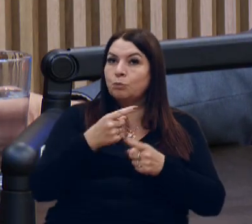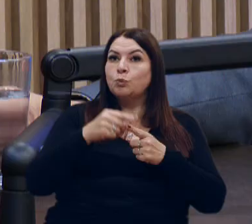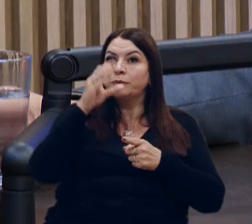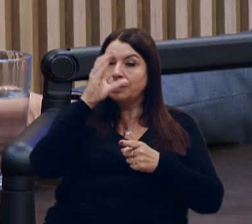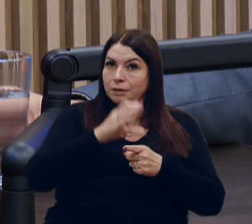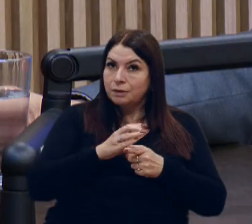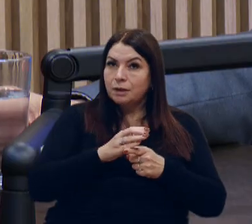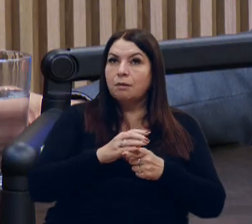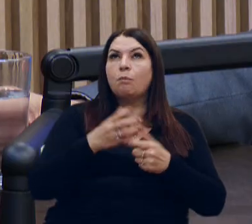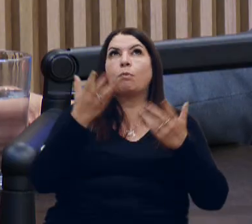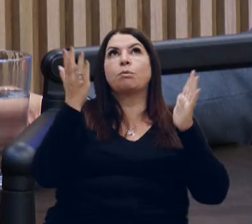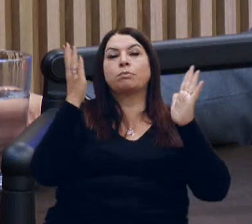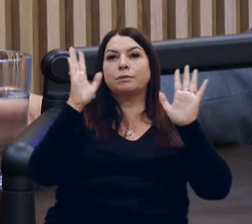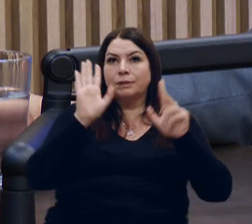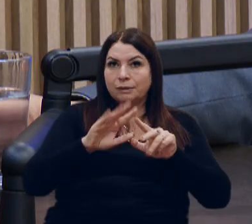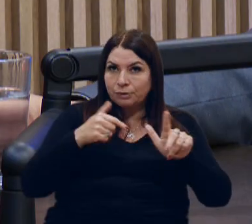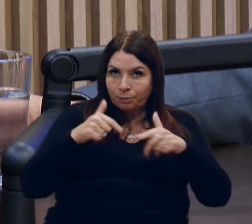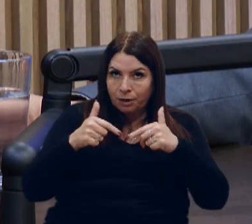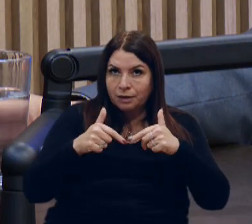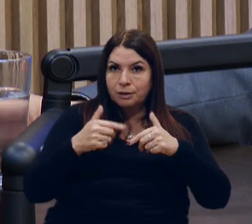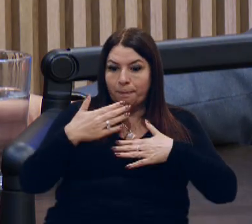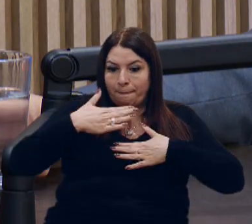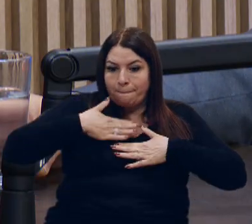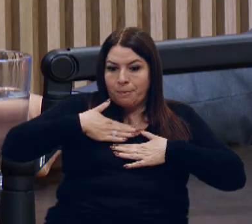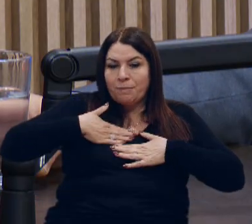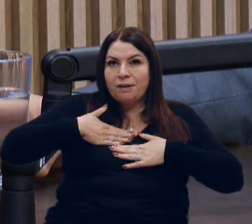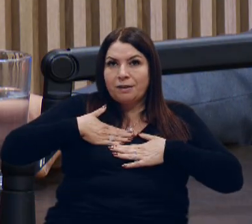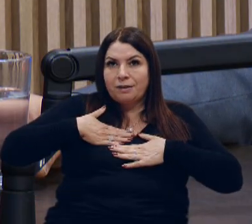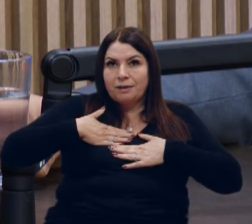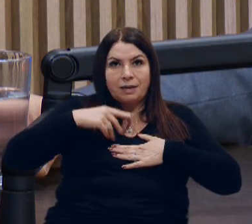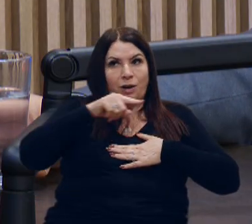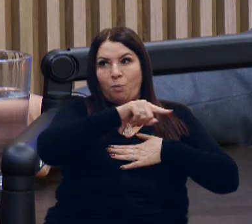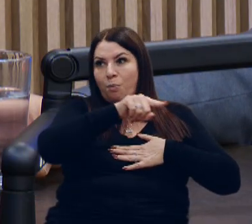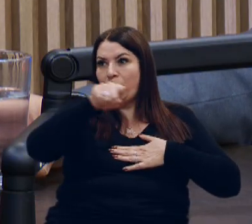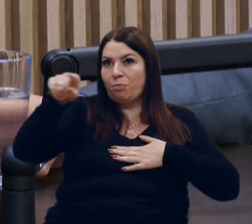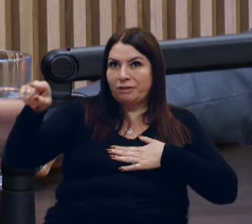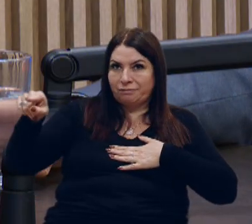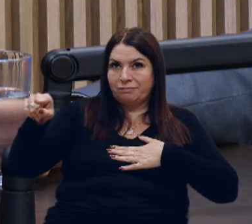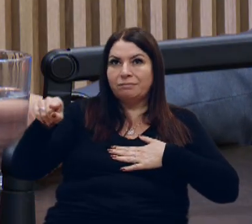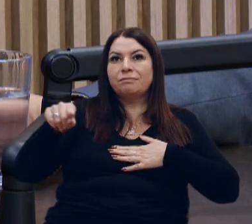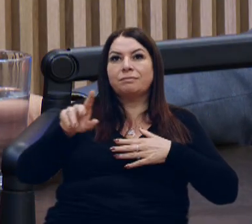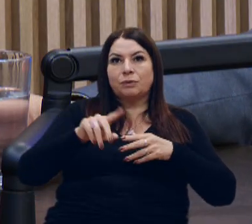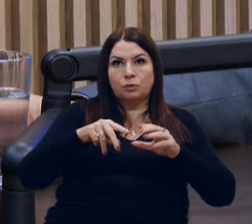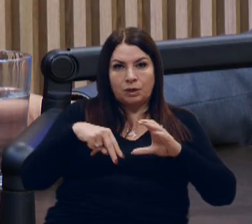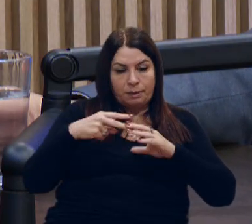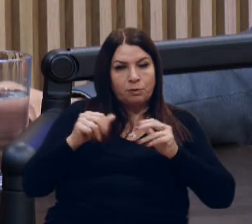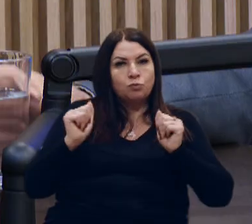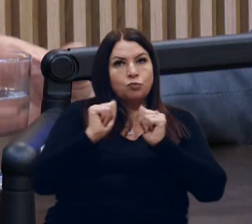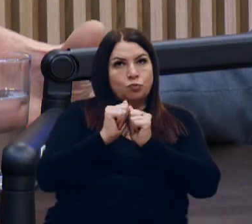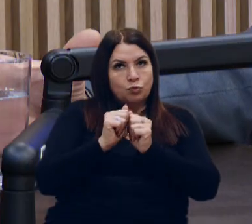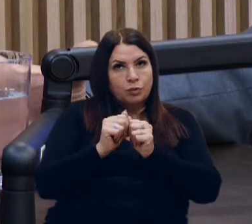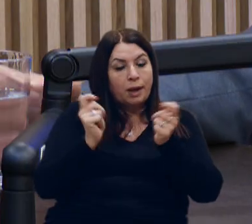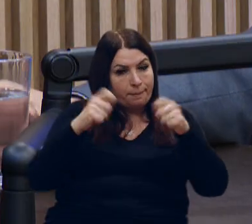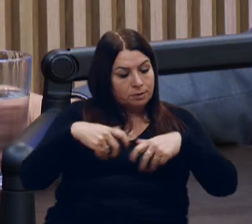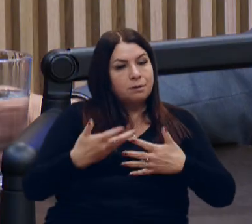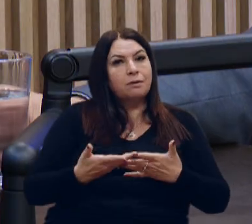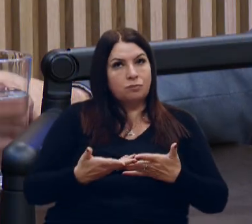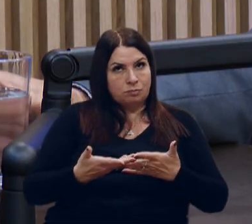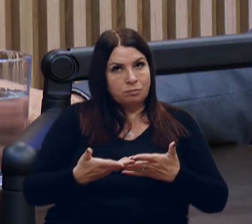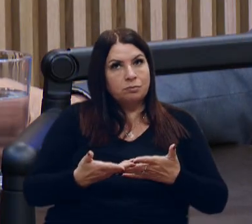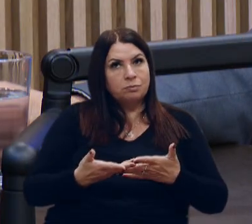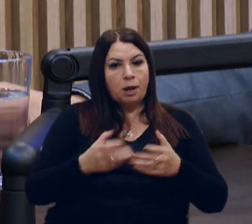que finalmente estão trabalhando por mim e não por eles. É a graça da Câmara de Vereadores também, justamente. né? Essa capacidade. A